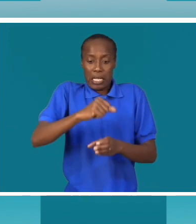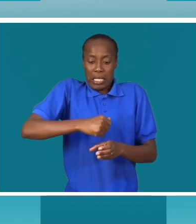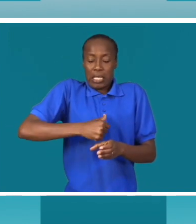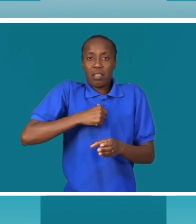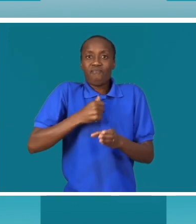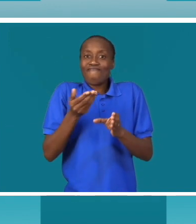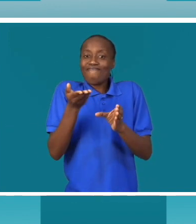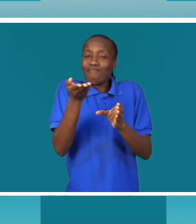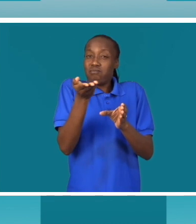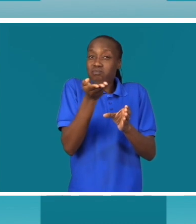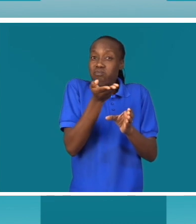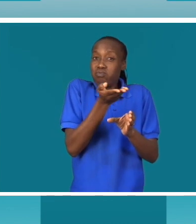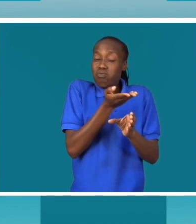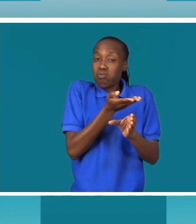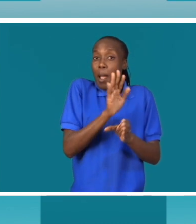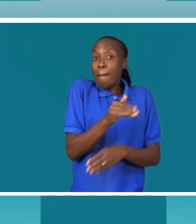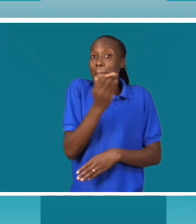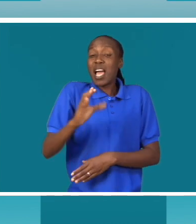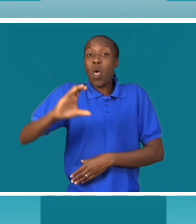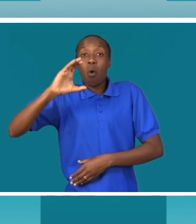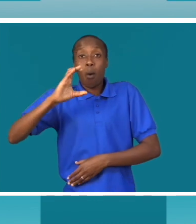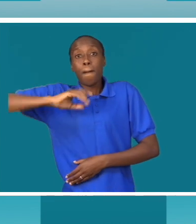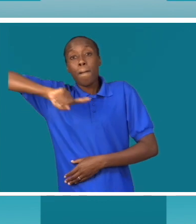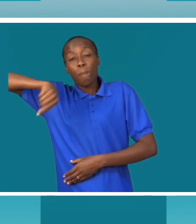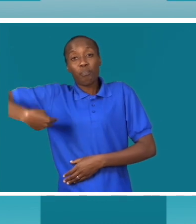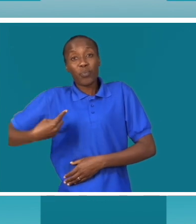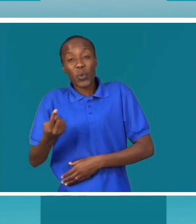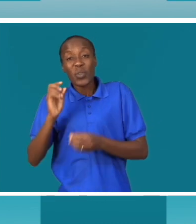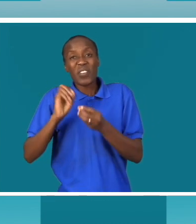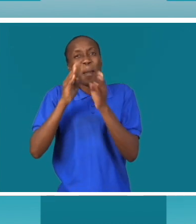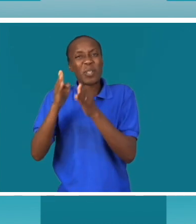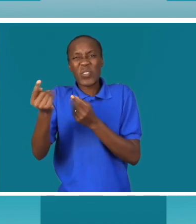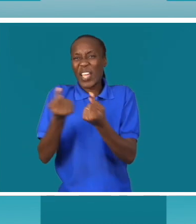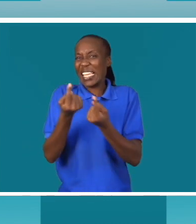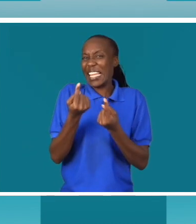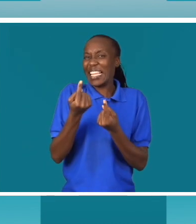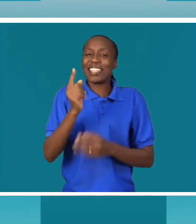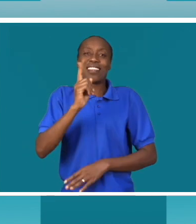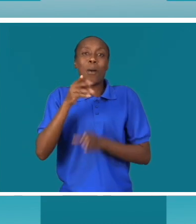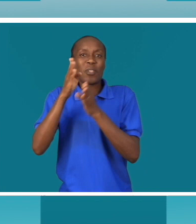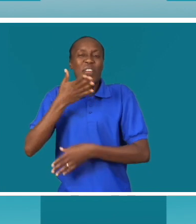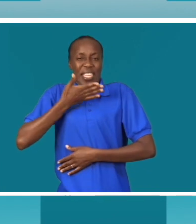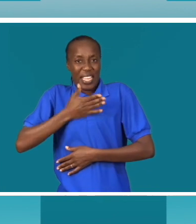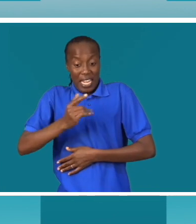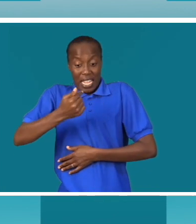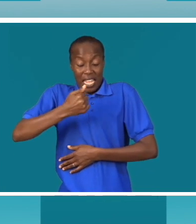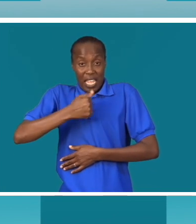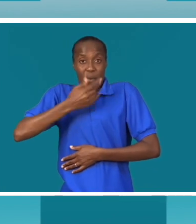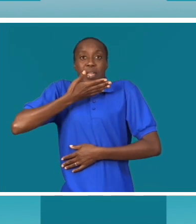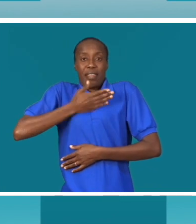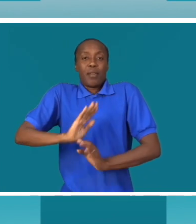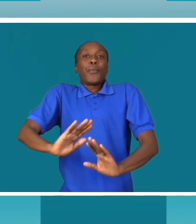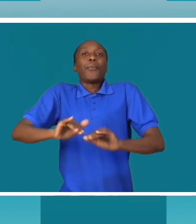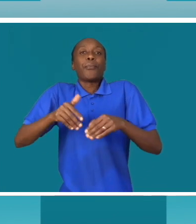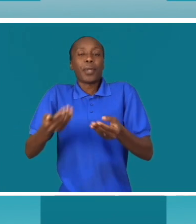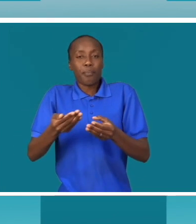Ila para copo ya yini na ngali cliente munhu leswa ajula ka swona para mina leswi njula ka swona mina